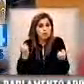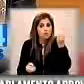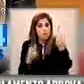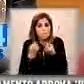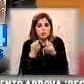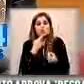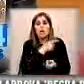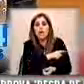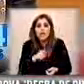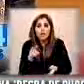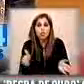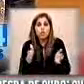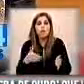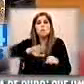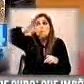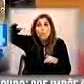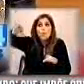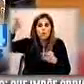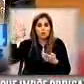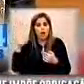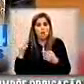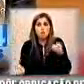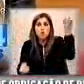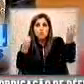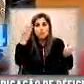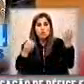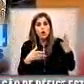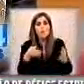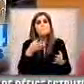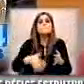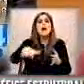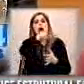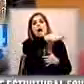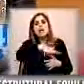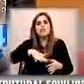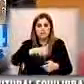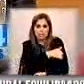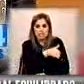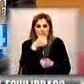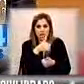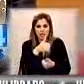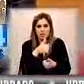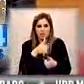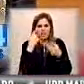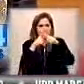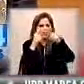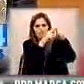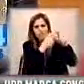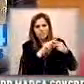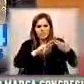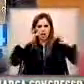surgir em algumas áreas de monte, estão a surgir em parques urbanos, nos vários municípios da área metropolitana do